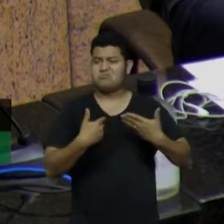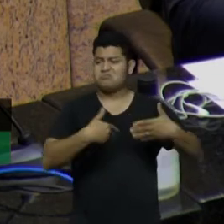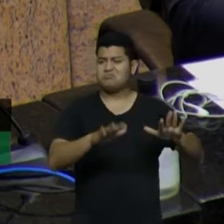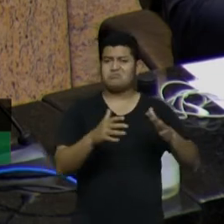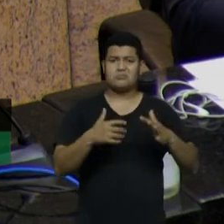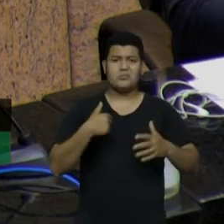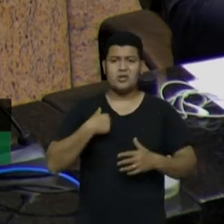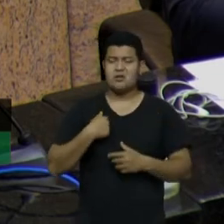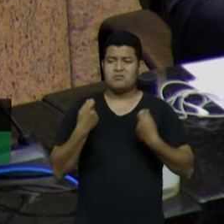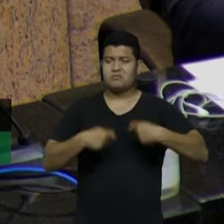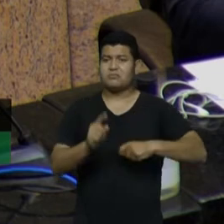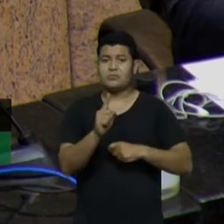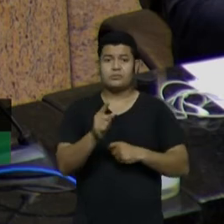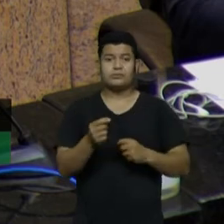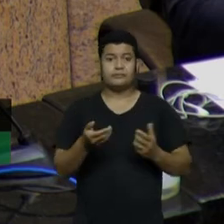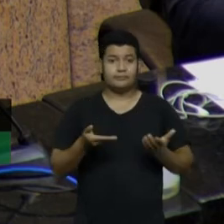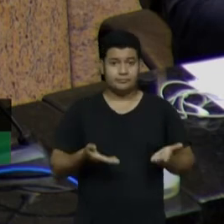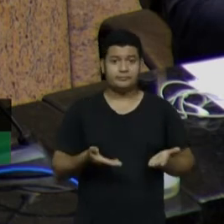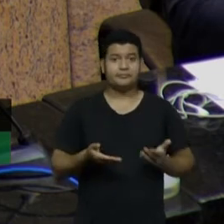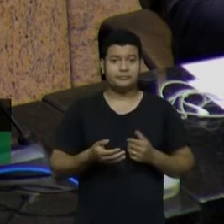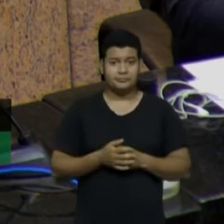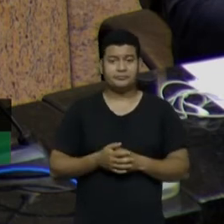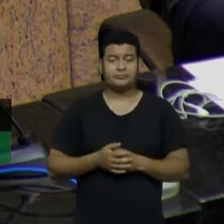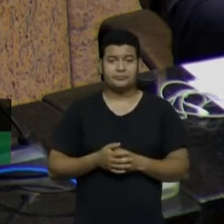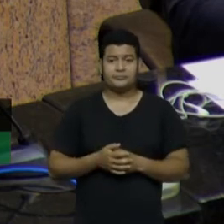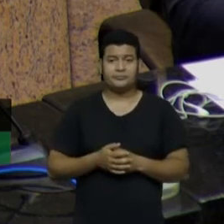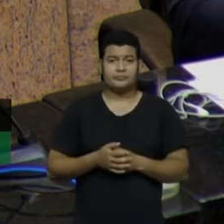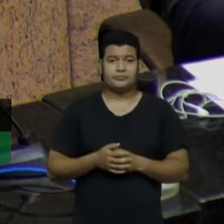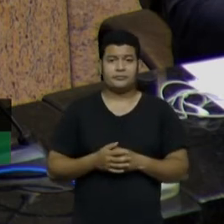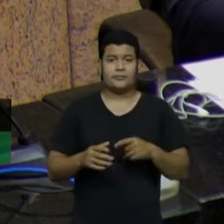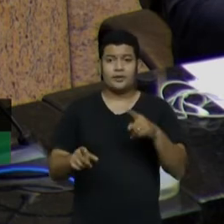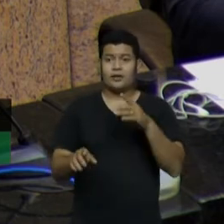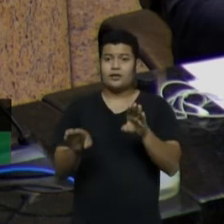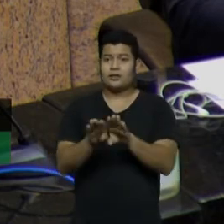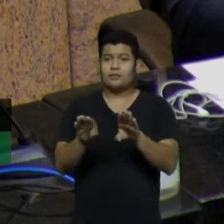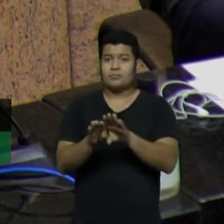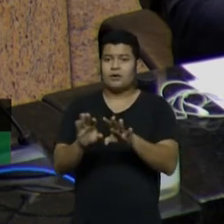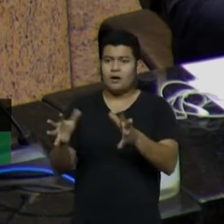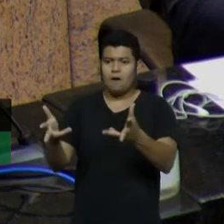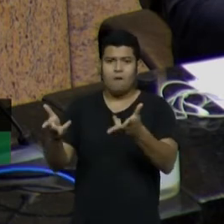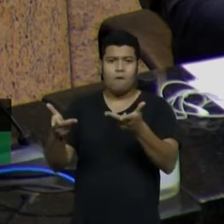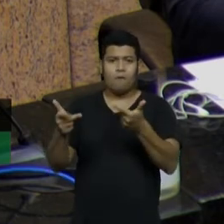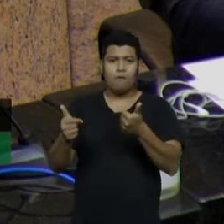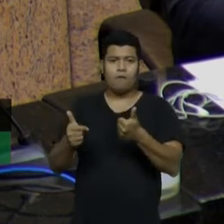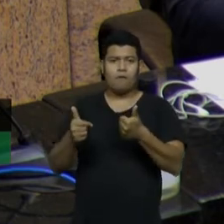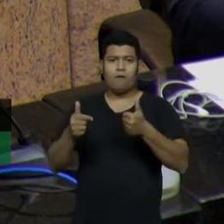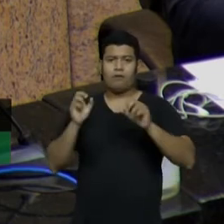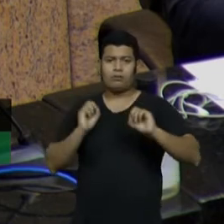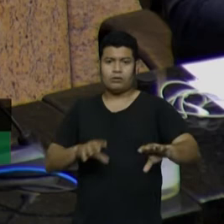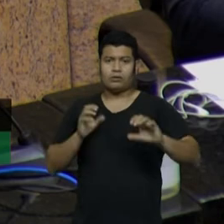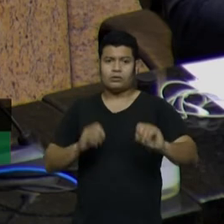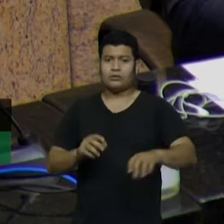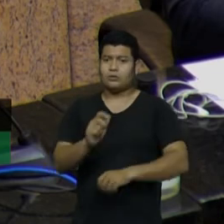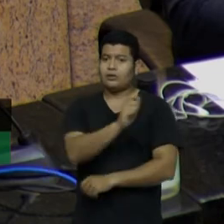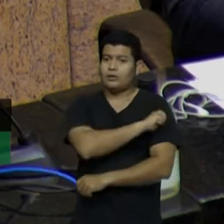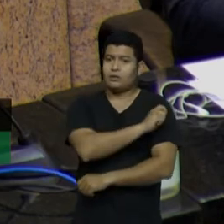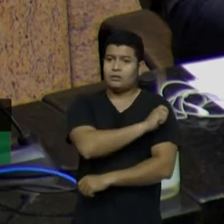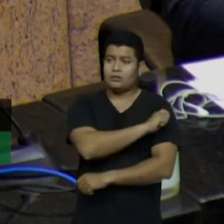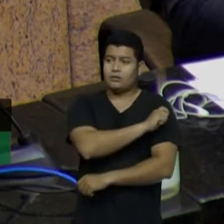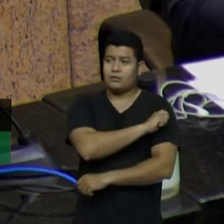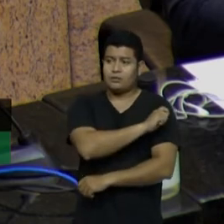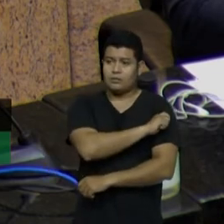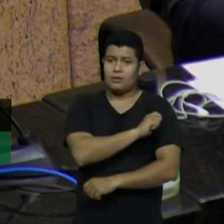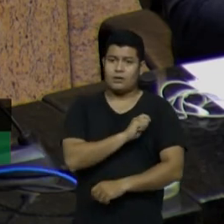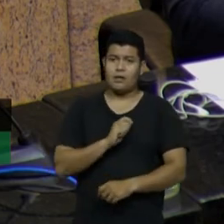porque sabe que não precisa se importar com a qualidade do estudo dos alunos que estão na Universidade